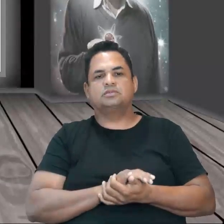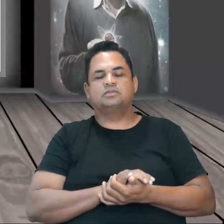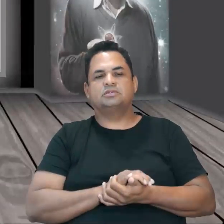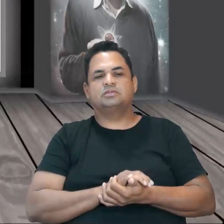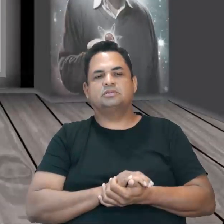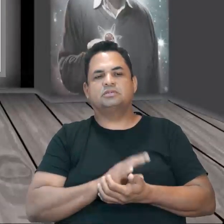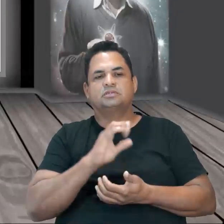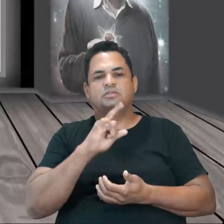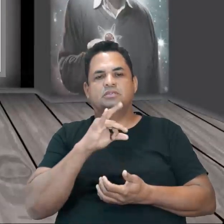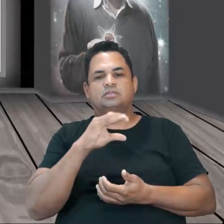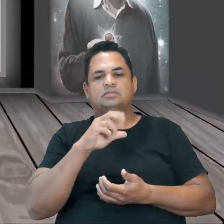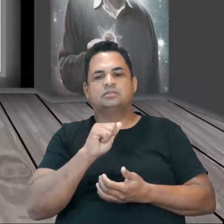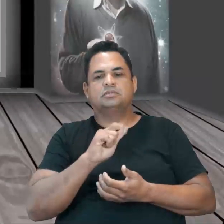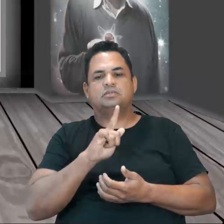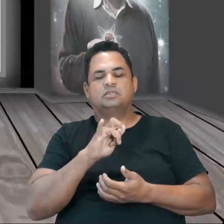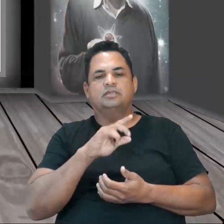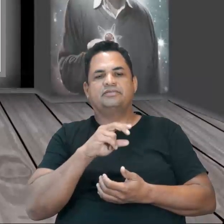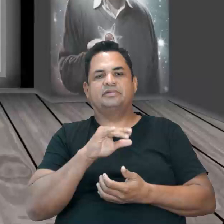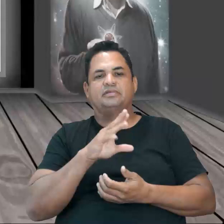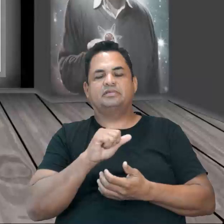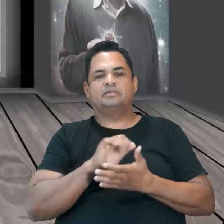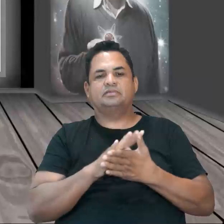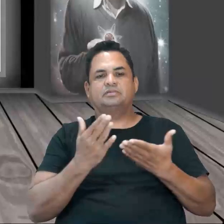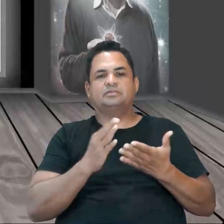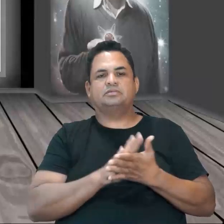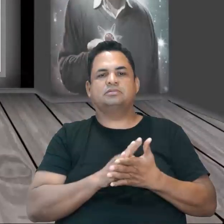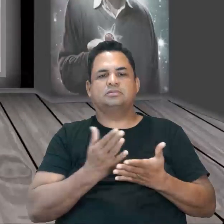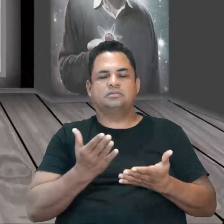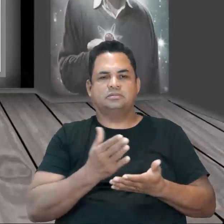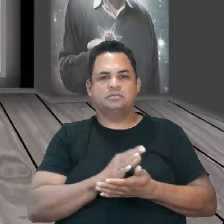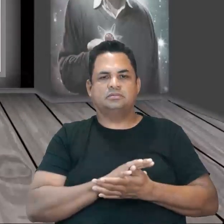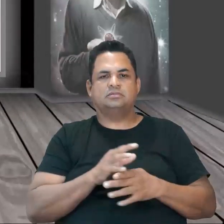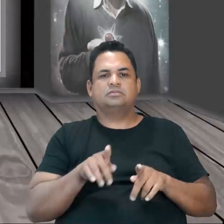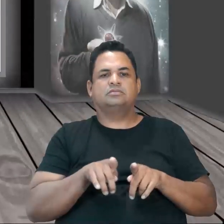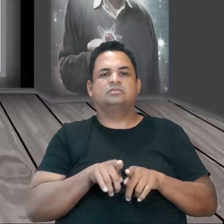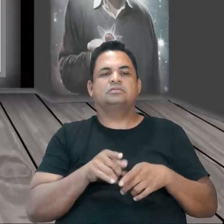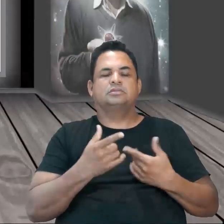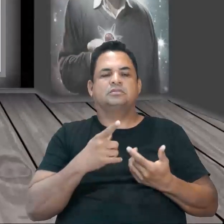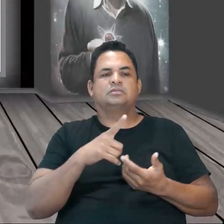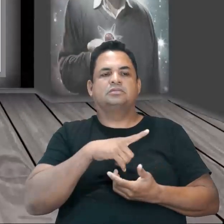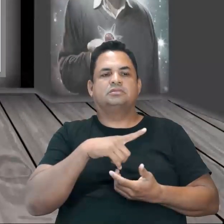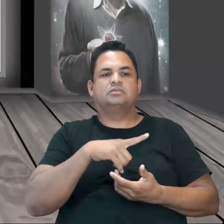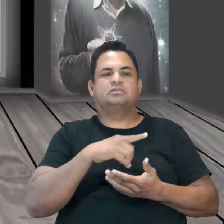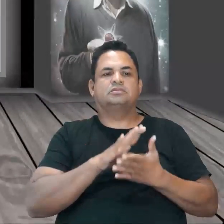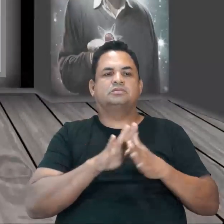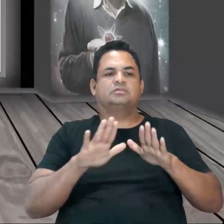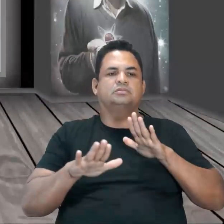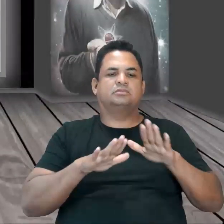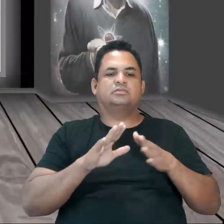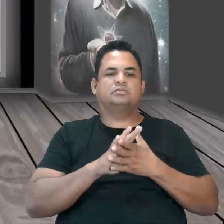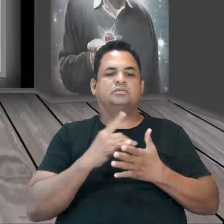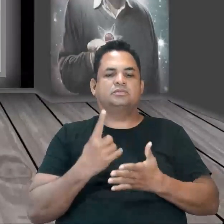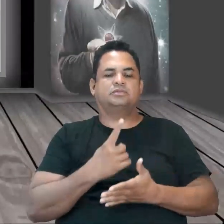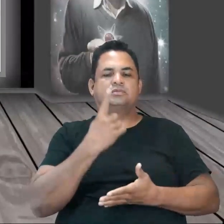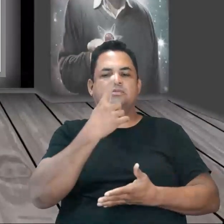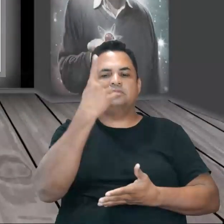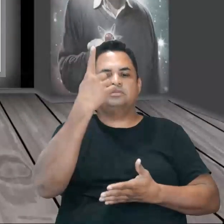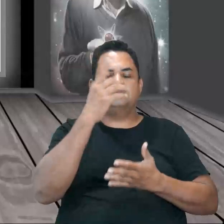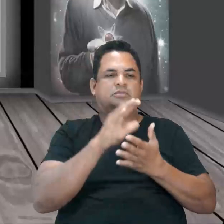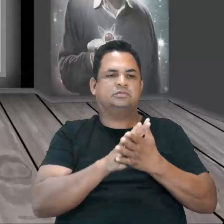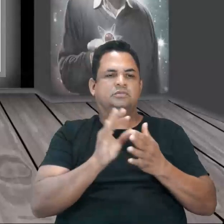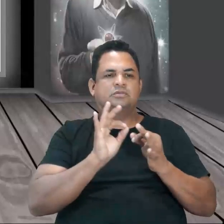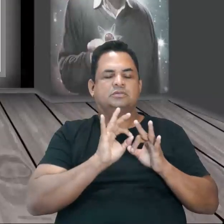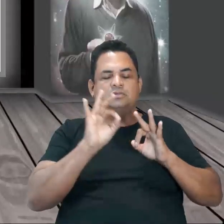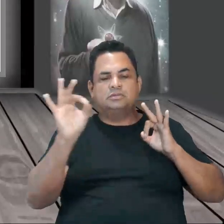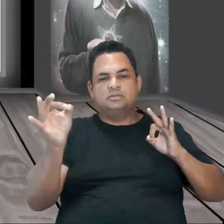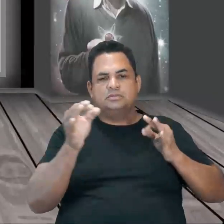vai me dar. Justamente. Ah, o valor da constante gravitacional. Ele vai te dar. Ela não é fixa, depende da altitude, da distância que está da Terra. Você só